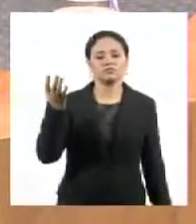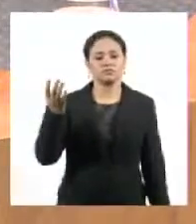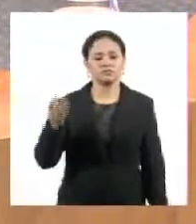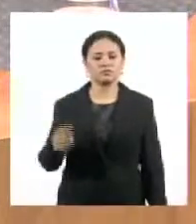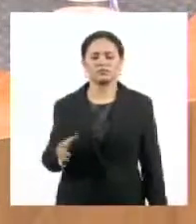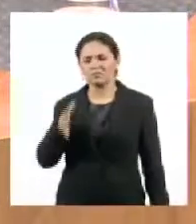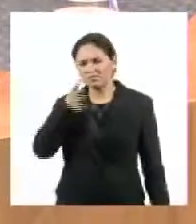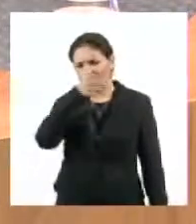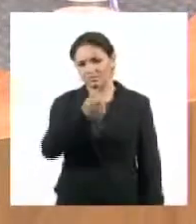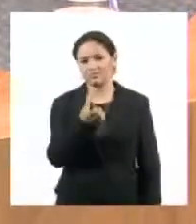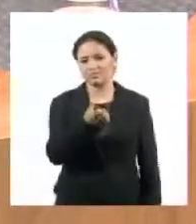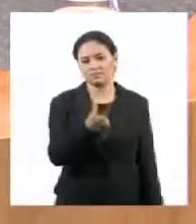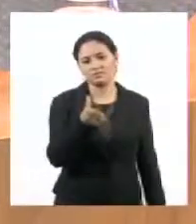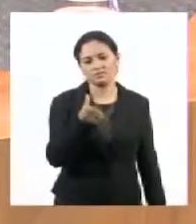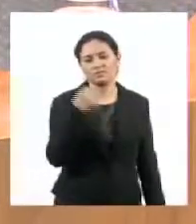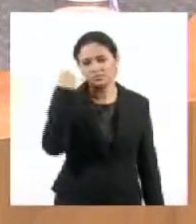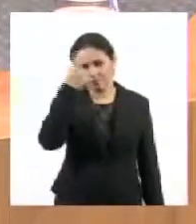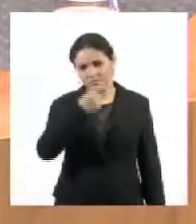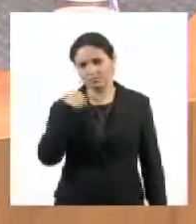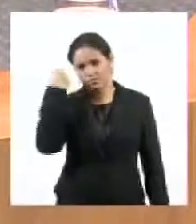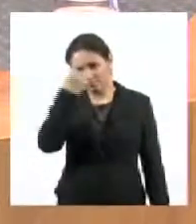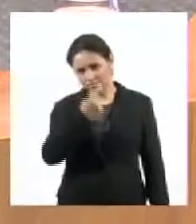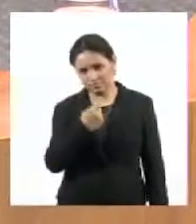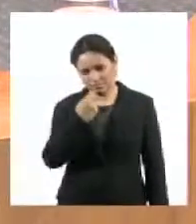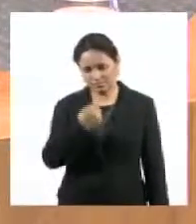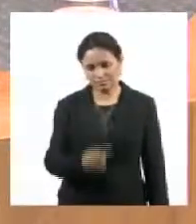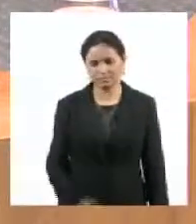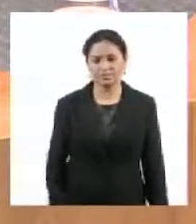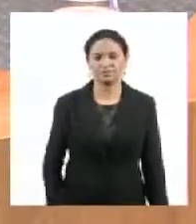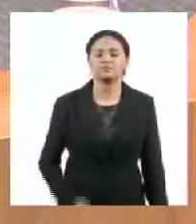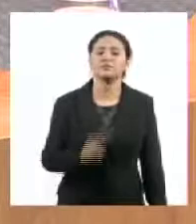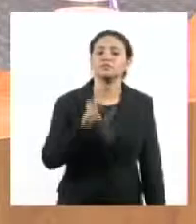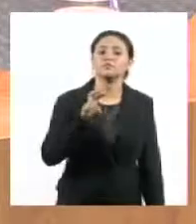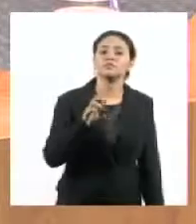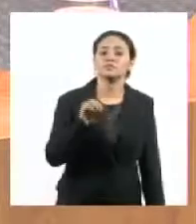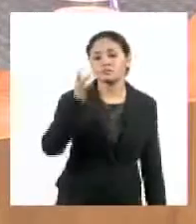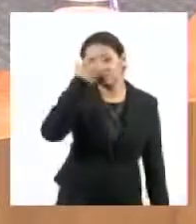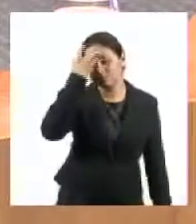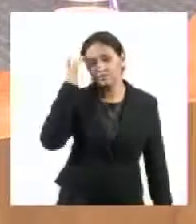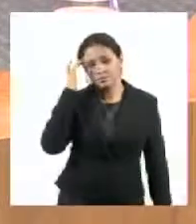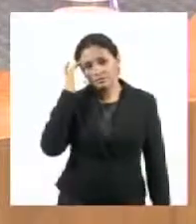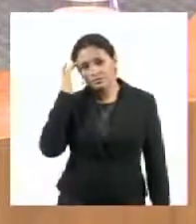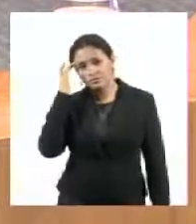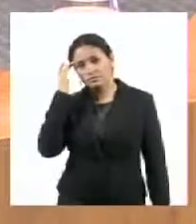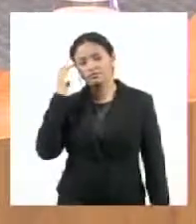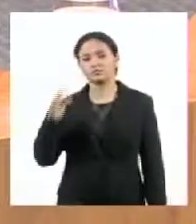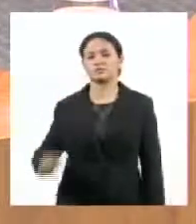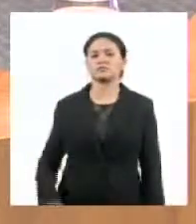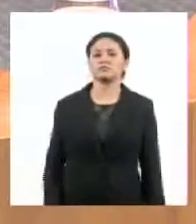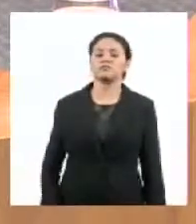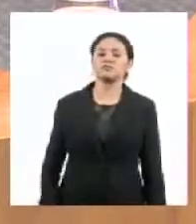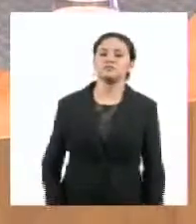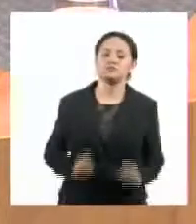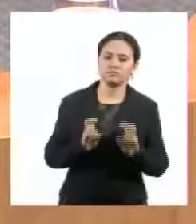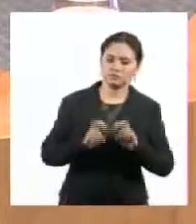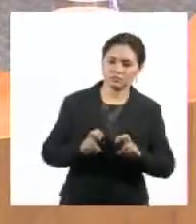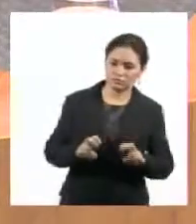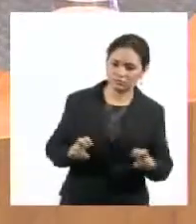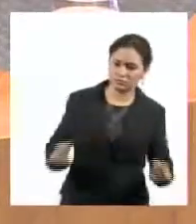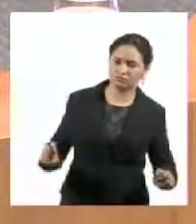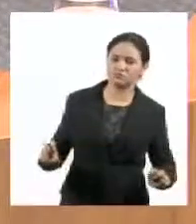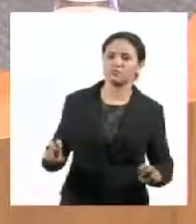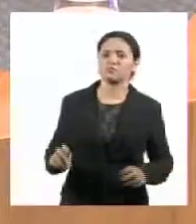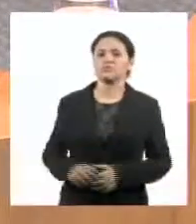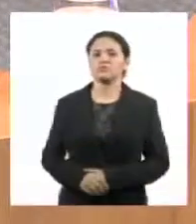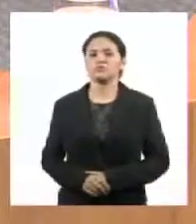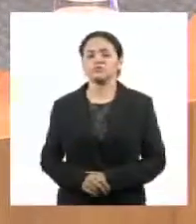quase 6 horas. E ouvimos 50 pessoas ligadas à população, ouvimos toda a mesa, e eu passo a